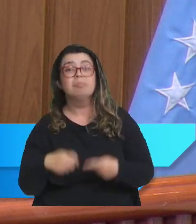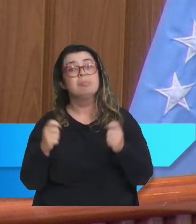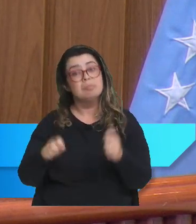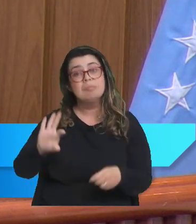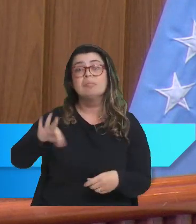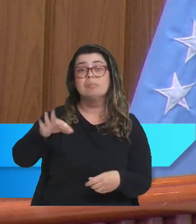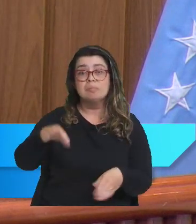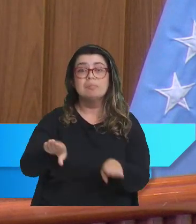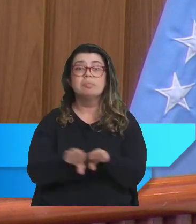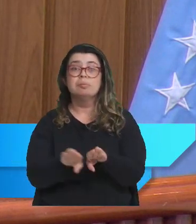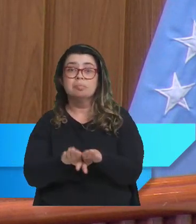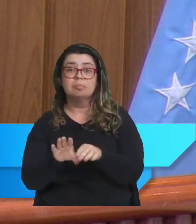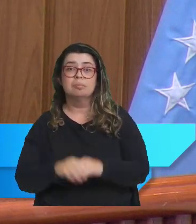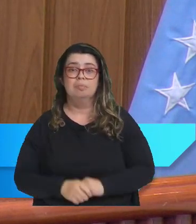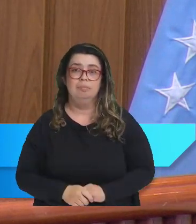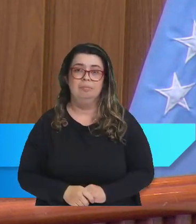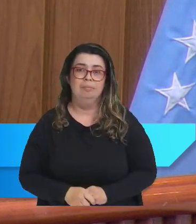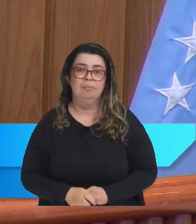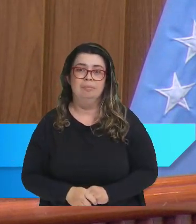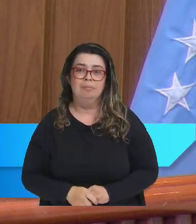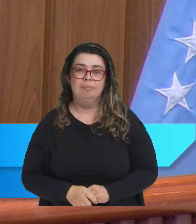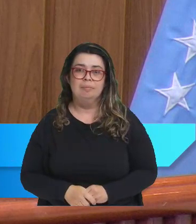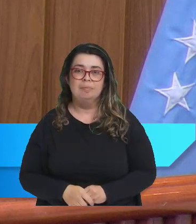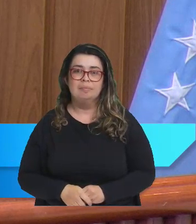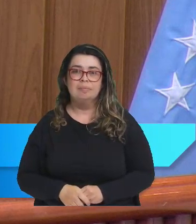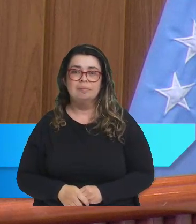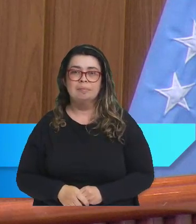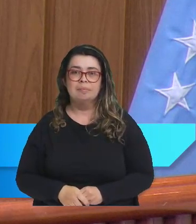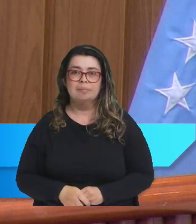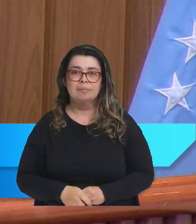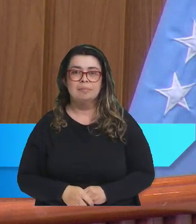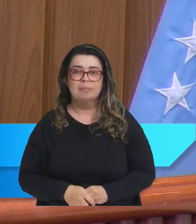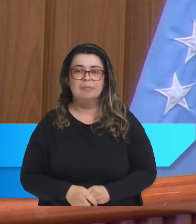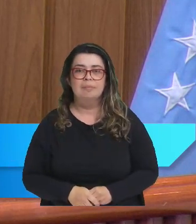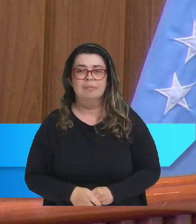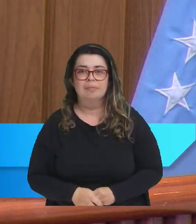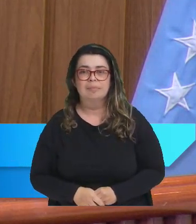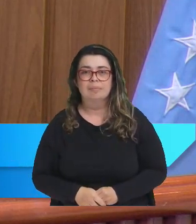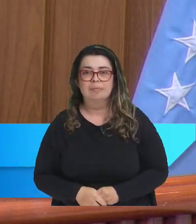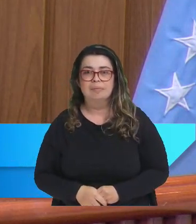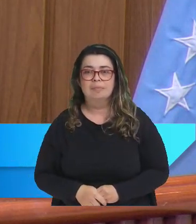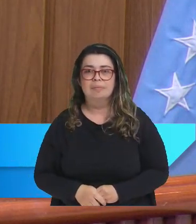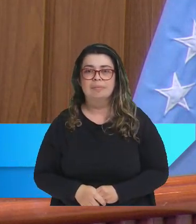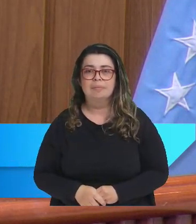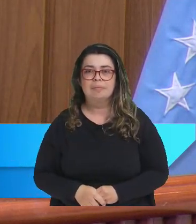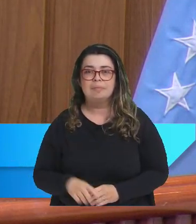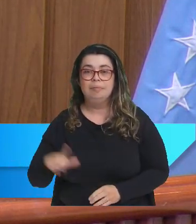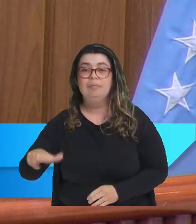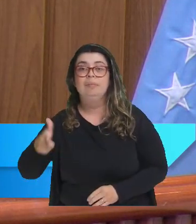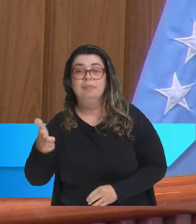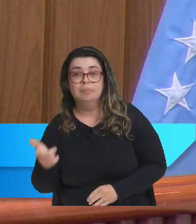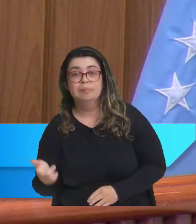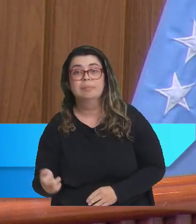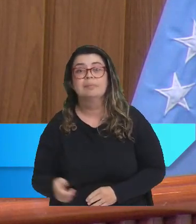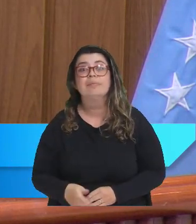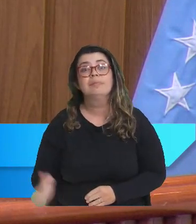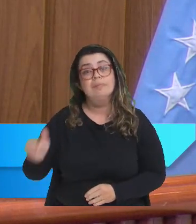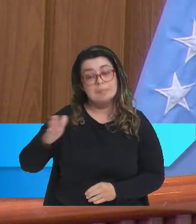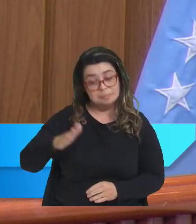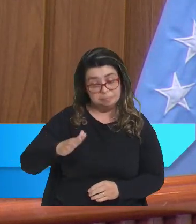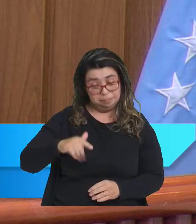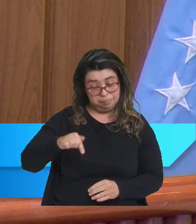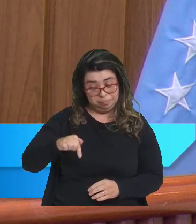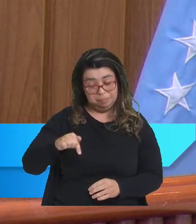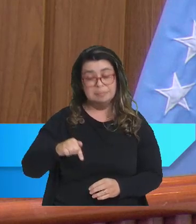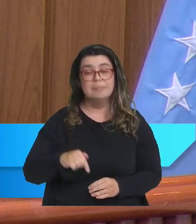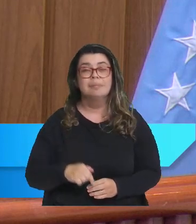também. Pode eleger também. Né? E outros vão vir aqui e vão levar alguns votos? Vão, claro